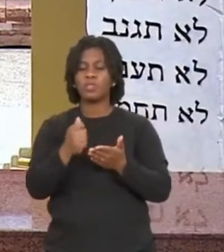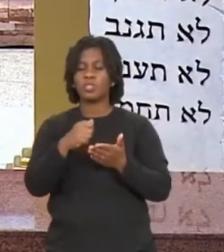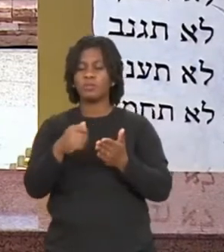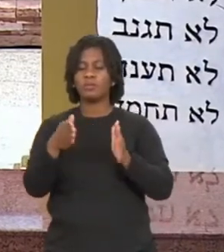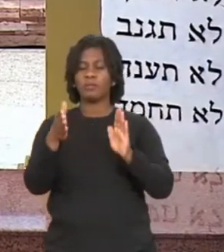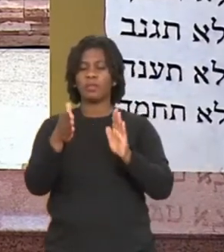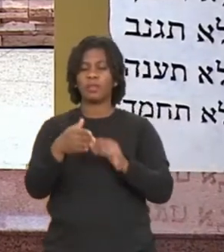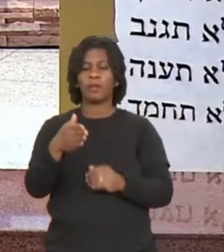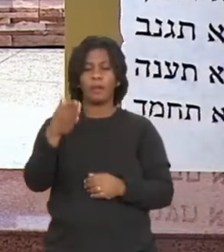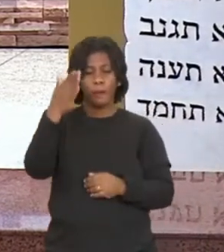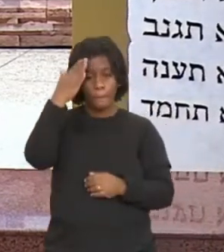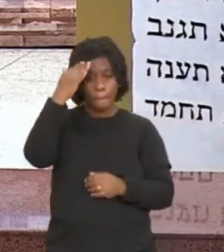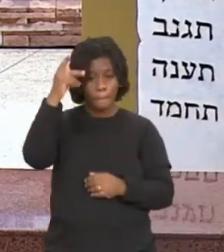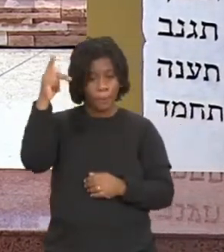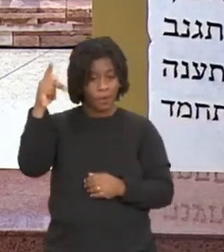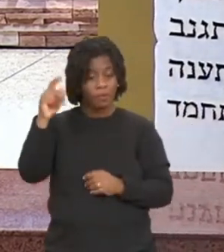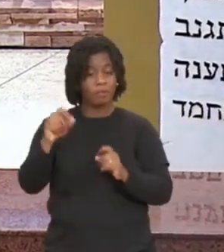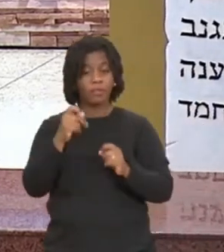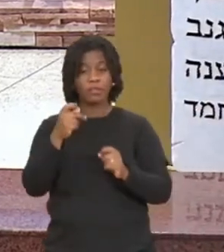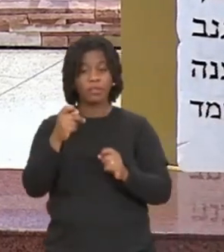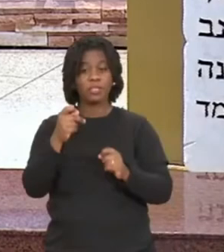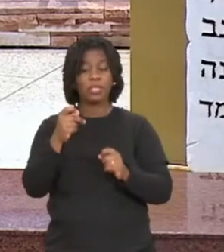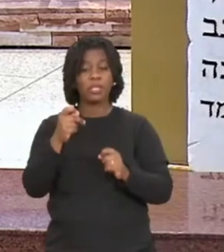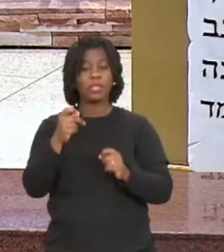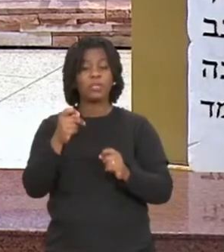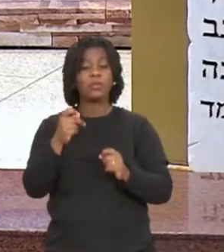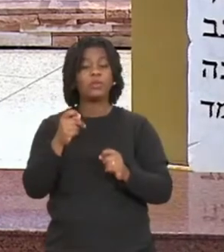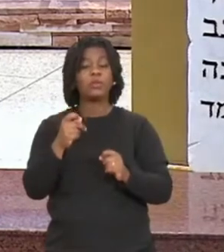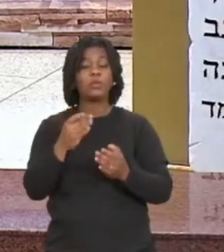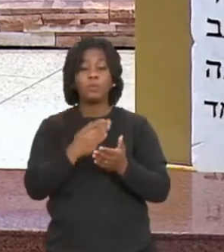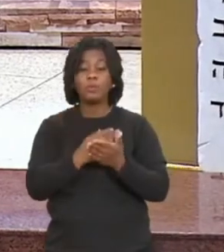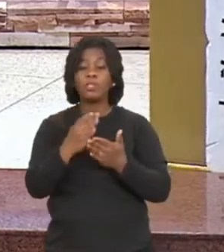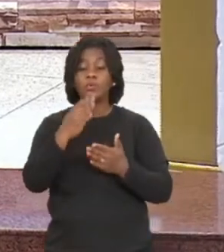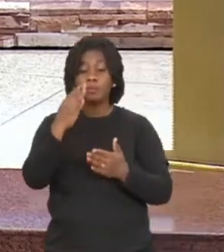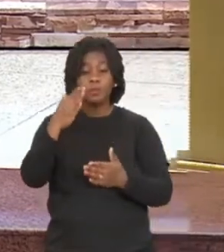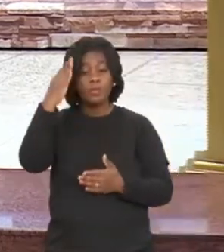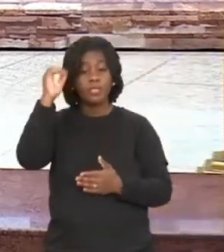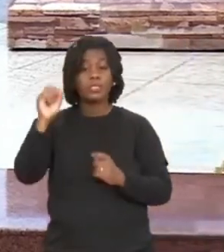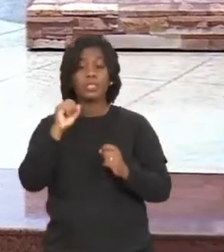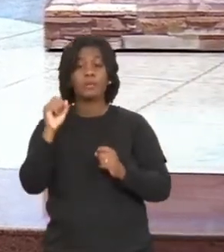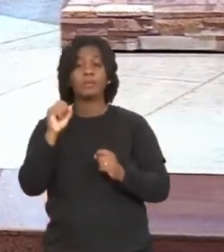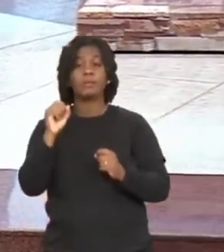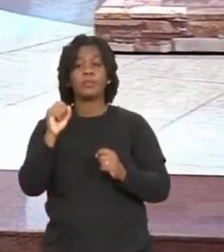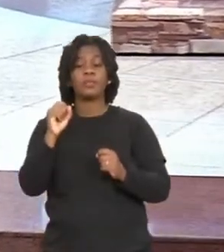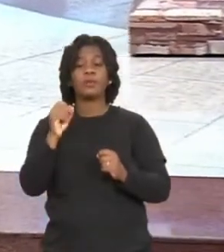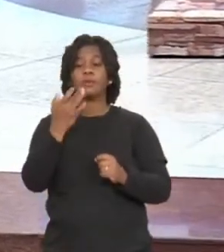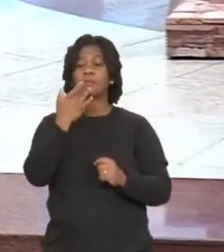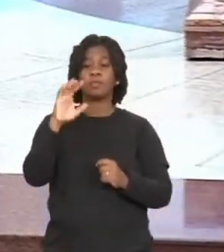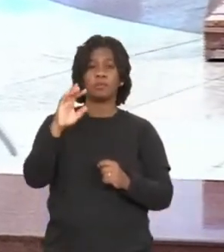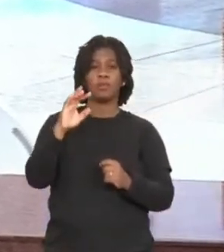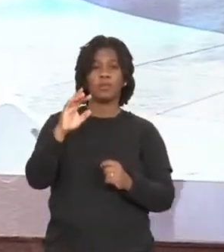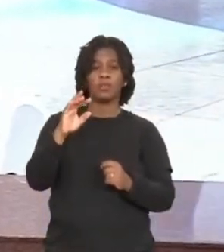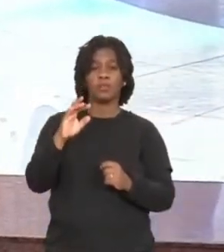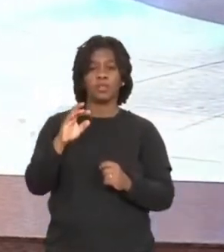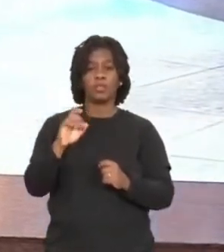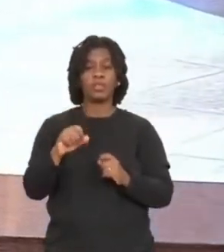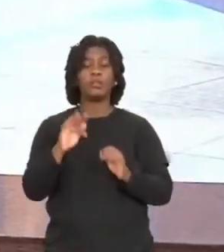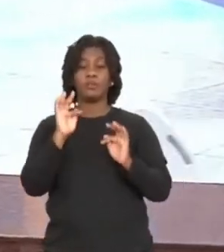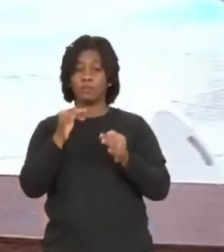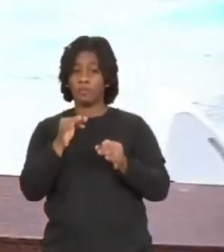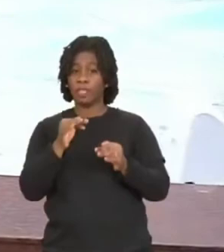termina Eclesiastes, sabe como? Falando exatamente sobre o temor.